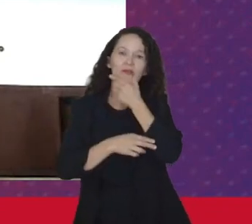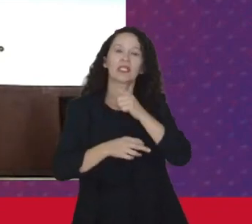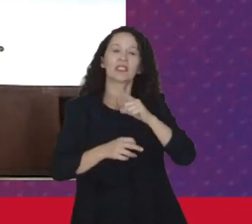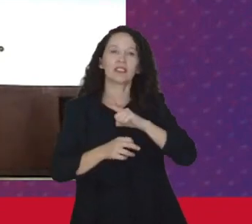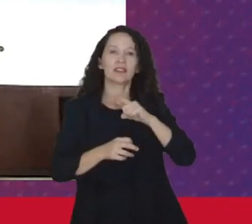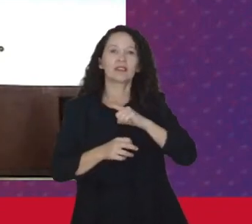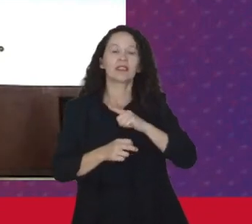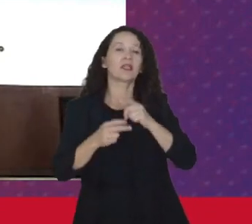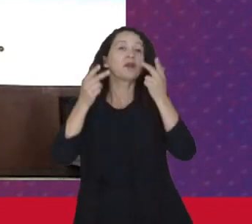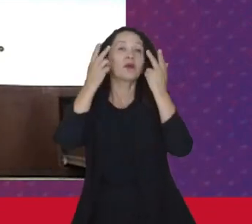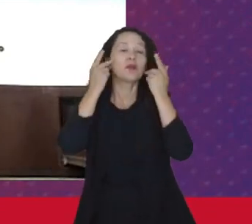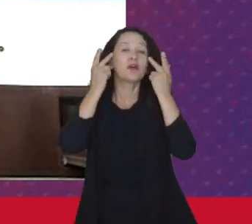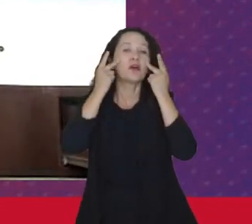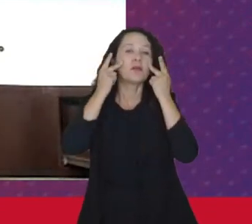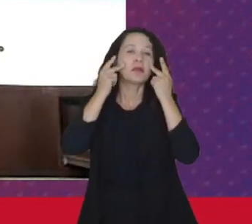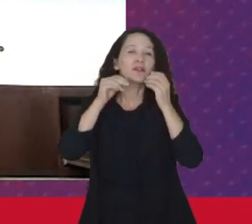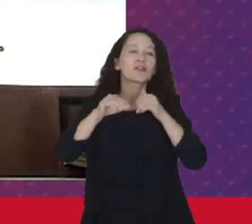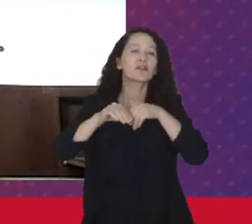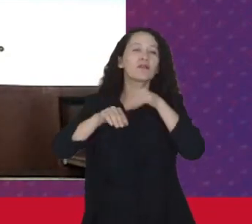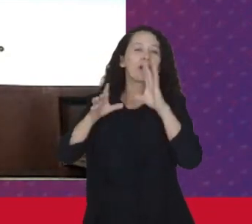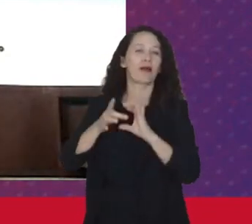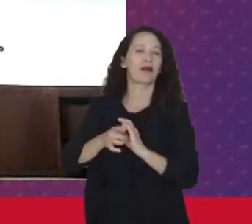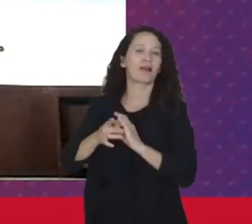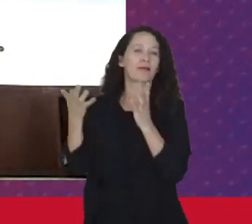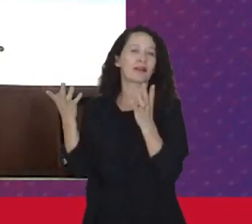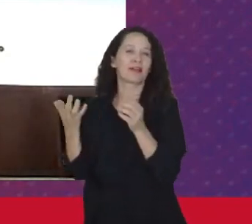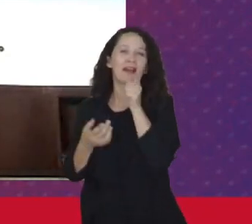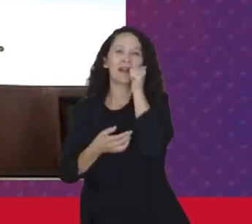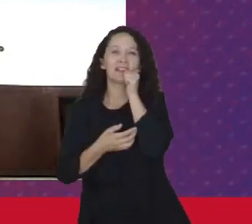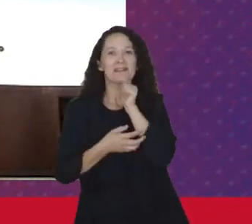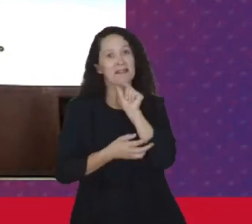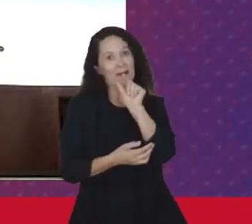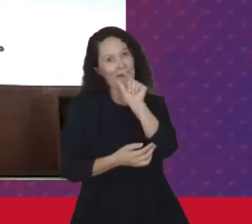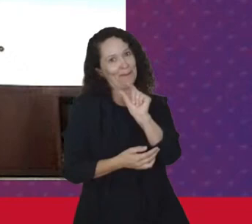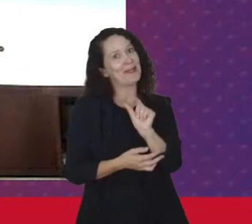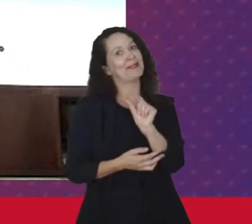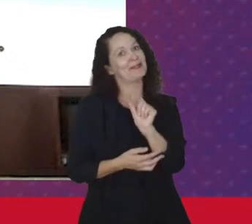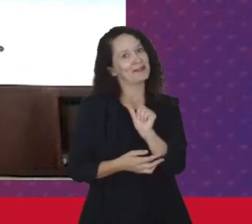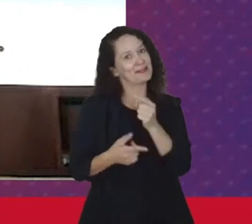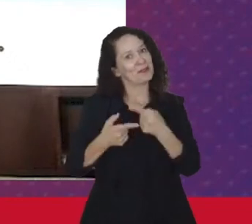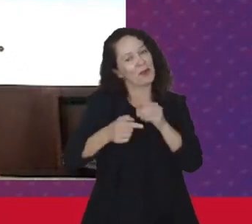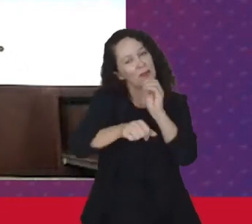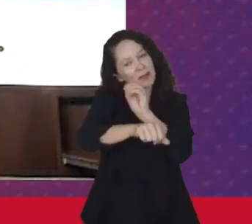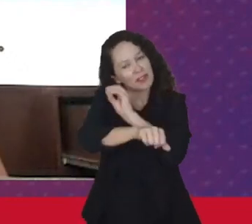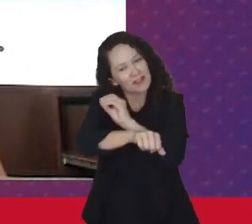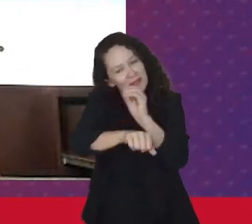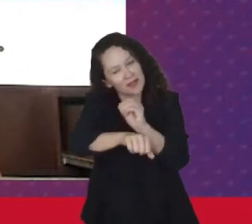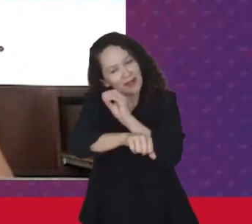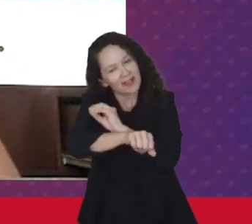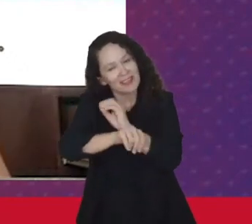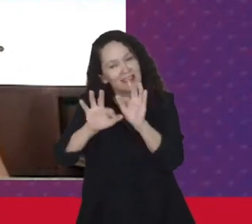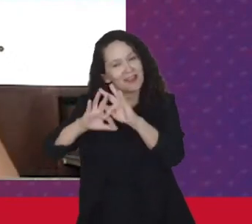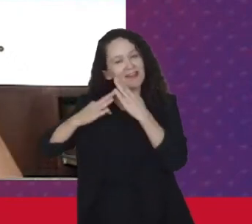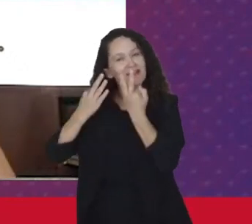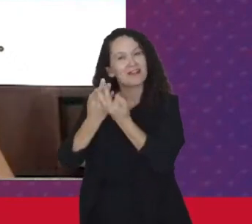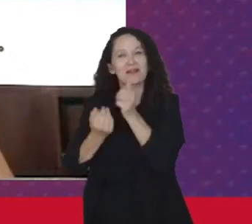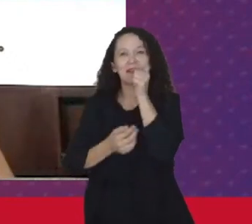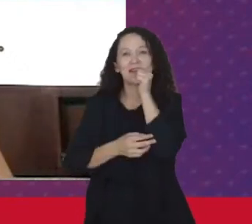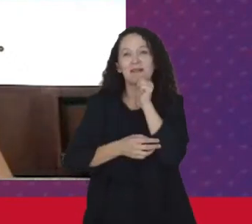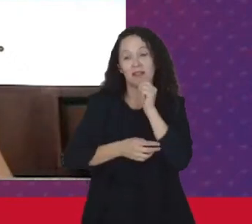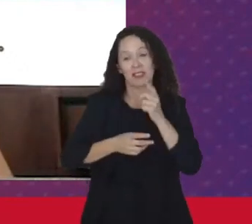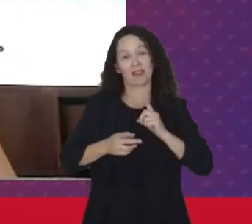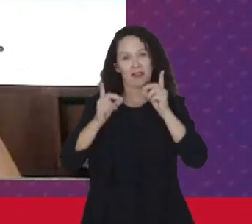terem naturalmente um pouco mais de liberdade do que as meninas, pelo excesso de proteção que essa família da menina